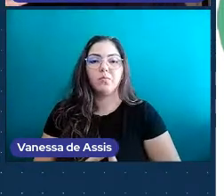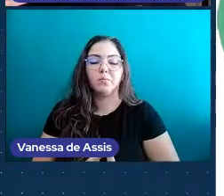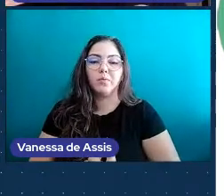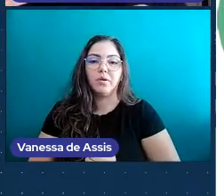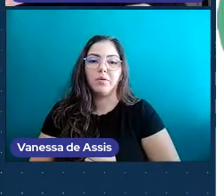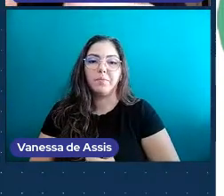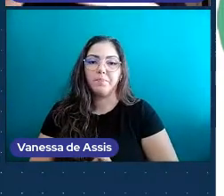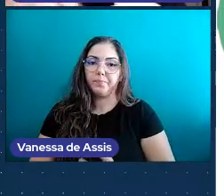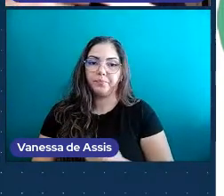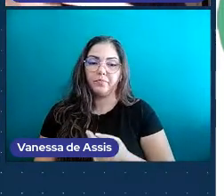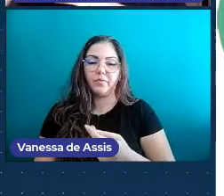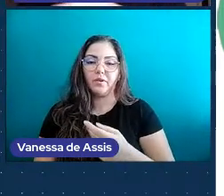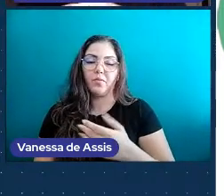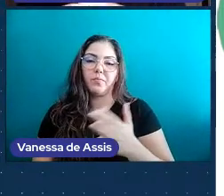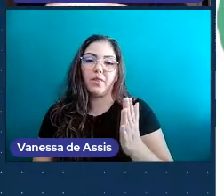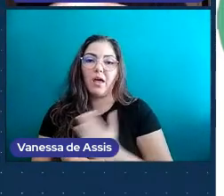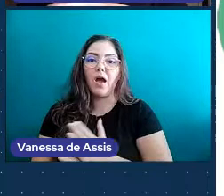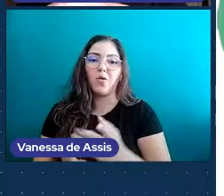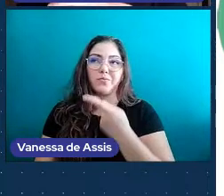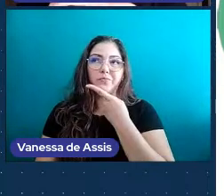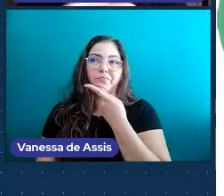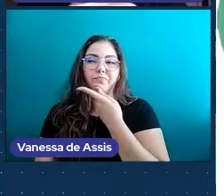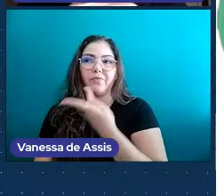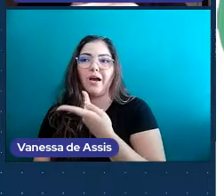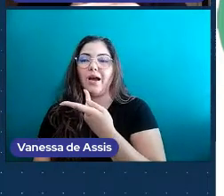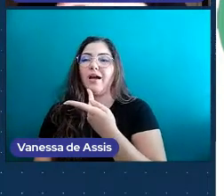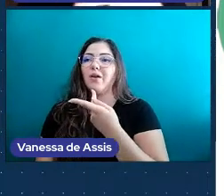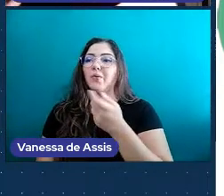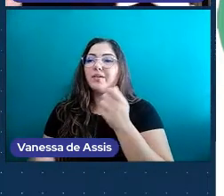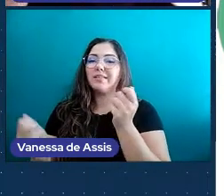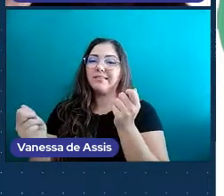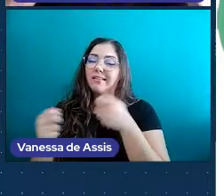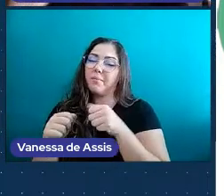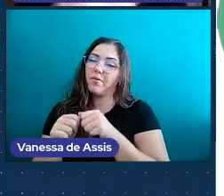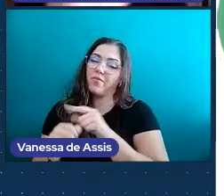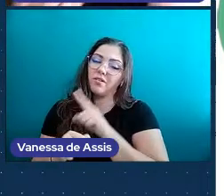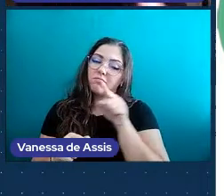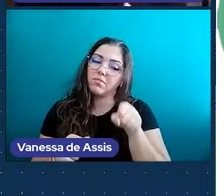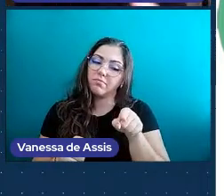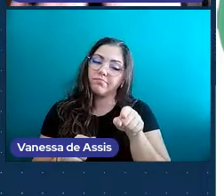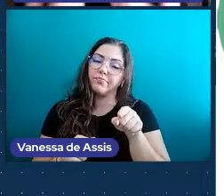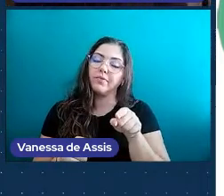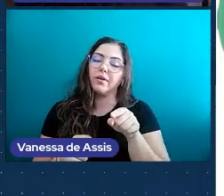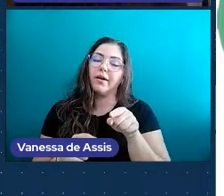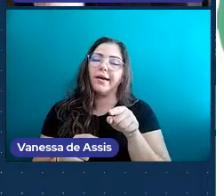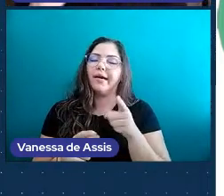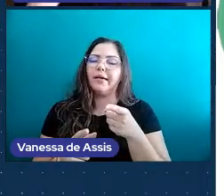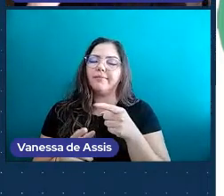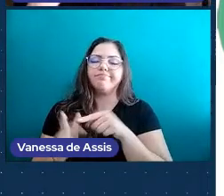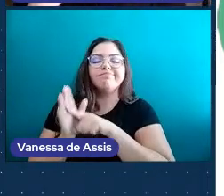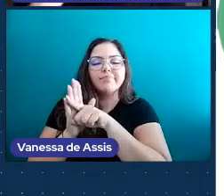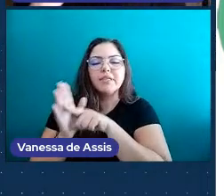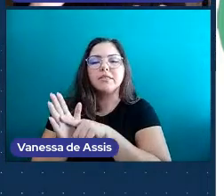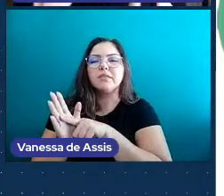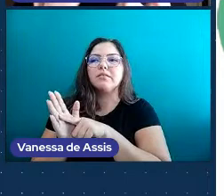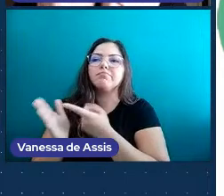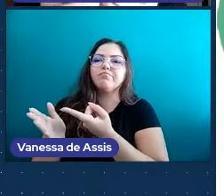ter critérios de qualidade, porque a gente tem várias formas de fazer pesquisa qualitativa. Nayana e eu, quando escrevemos